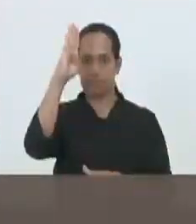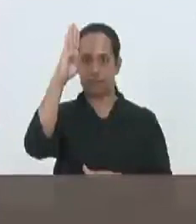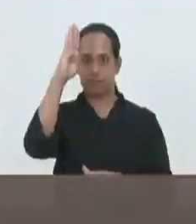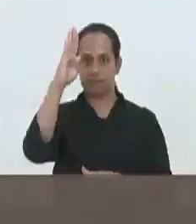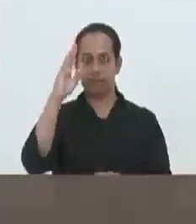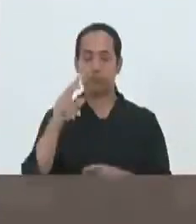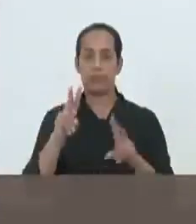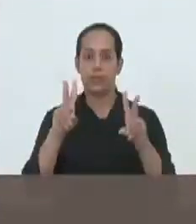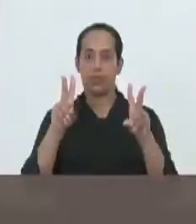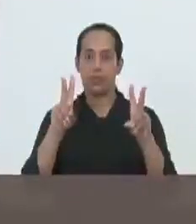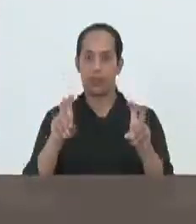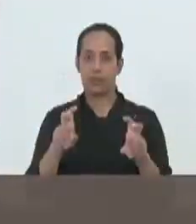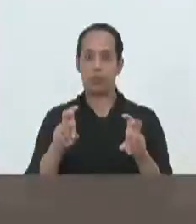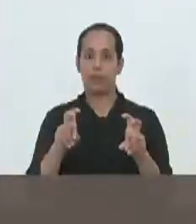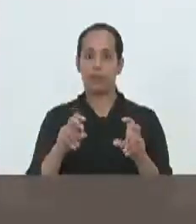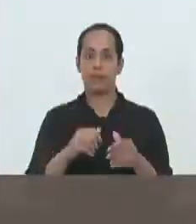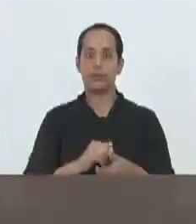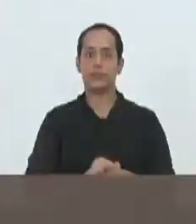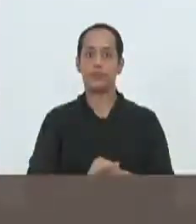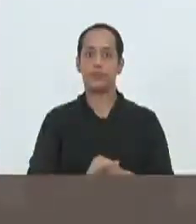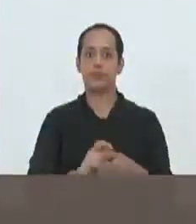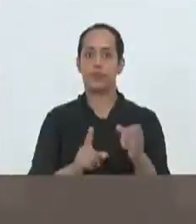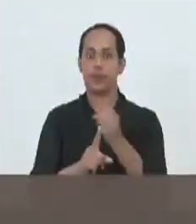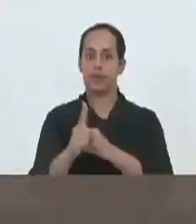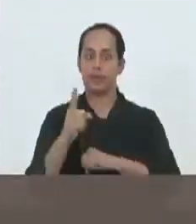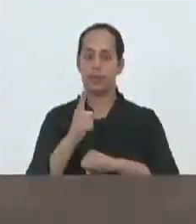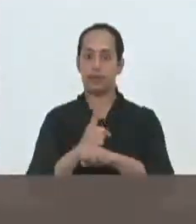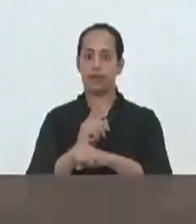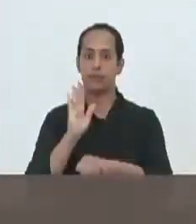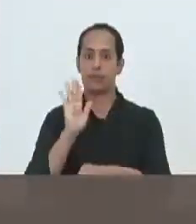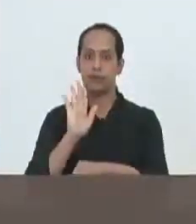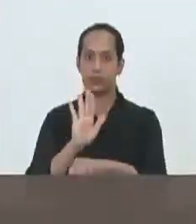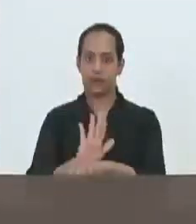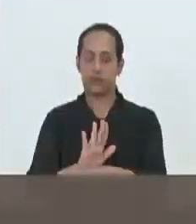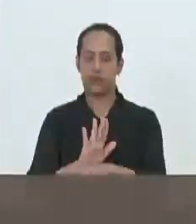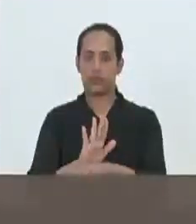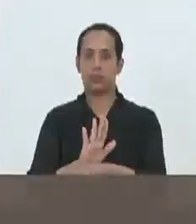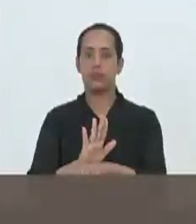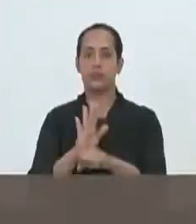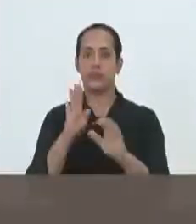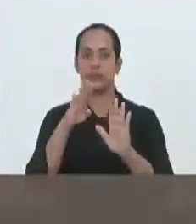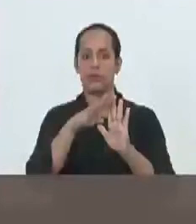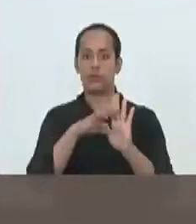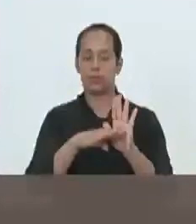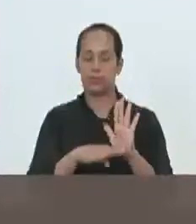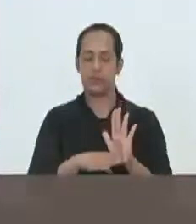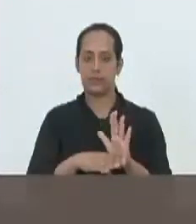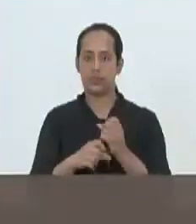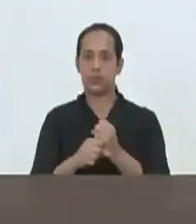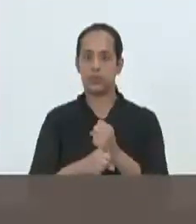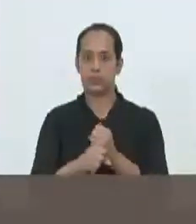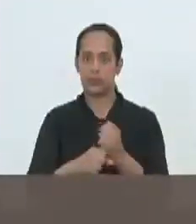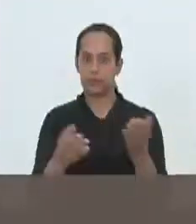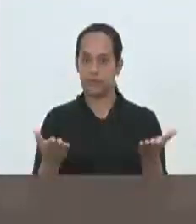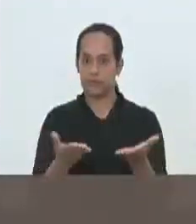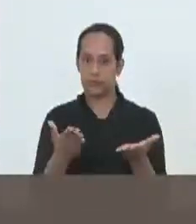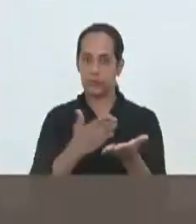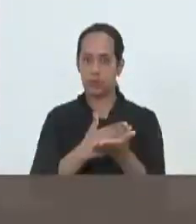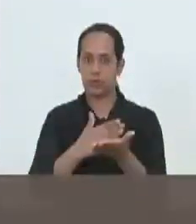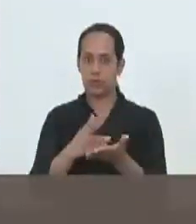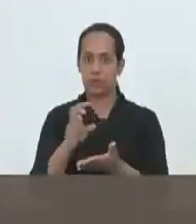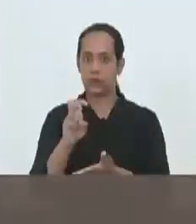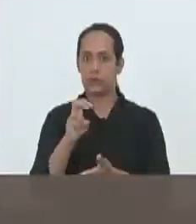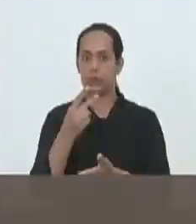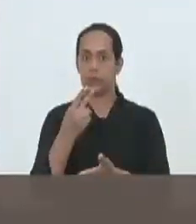o orçamento da secretaria de desenvolvimento e assistência social para esse ano ele começou com 52 milhões nós já